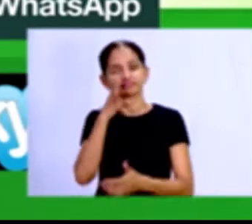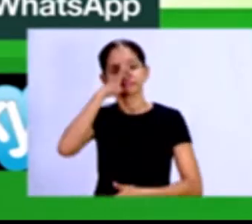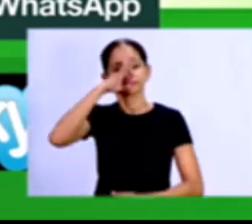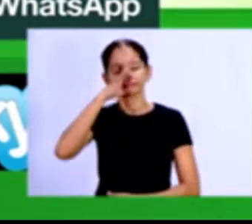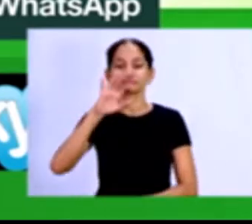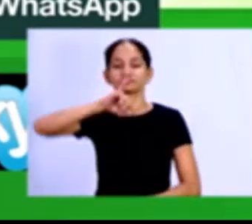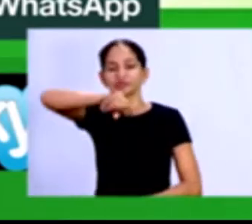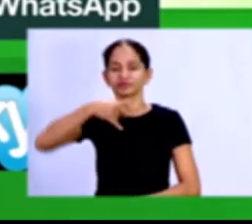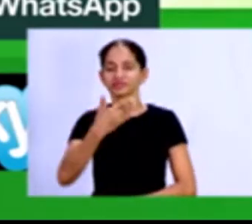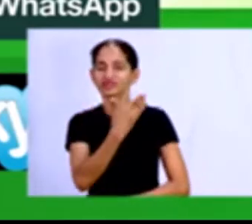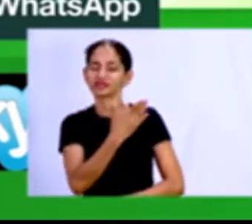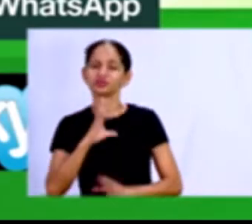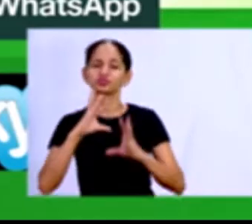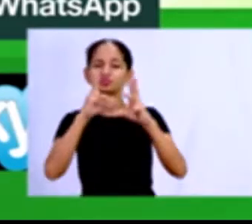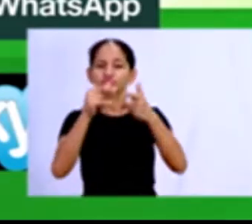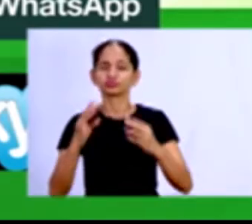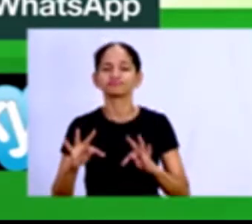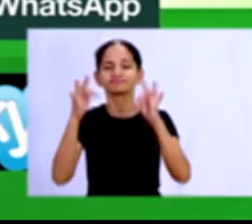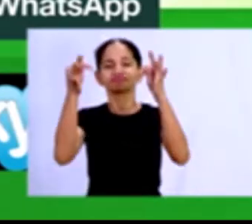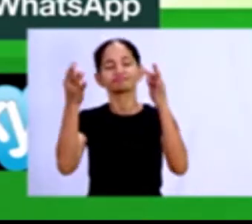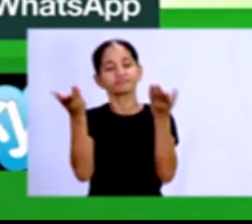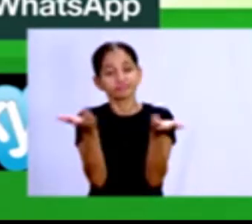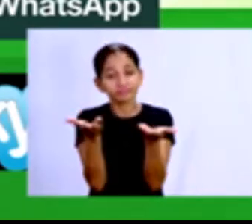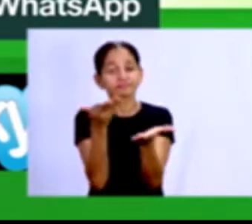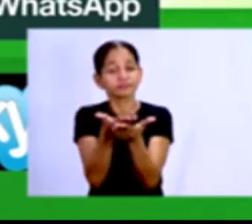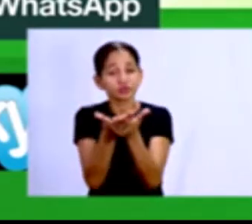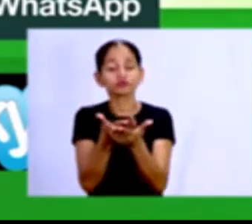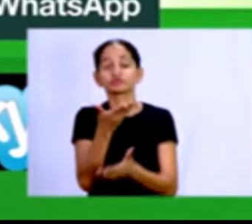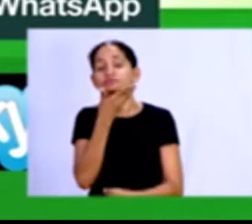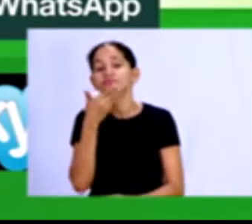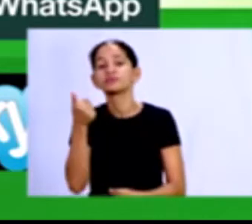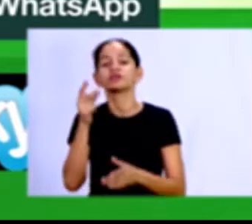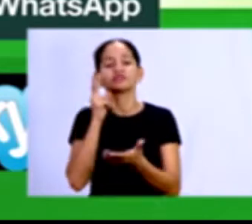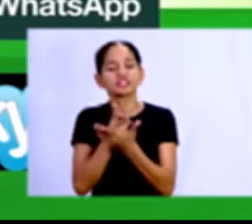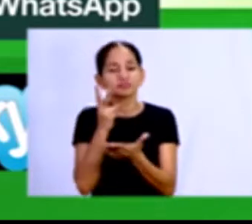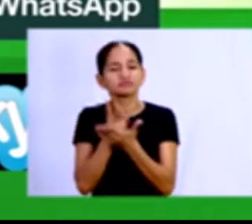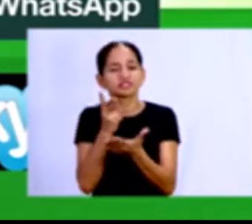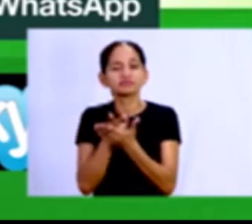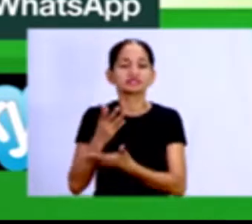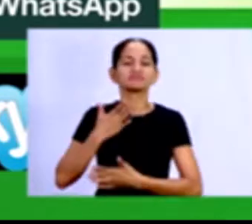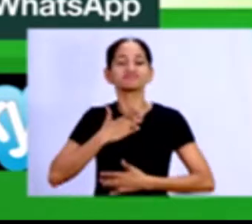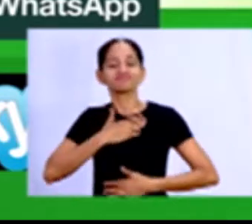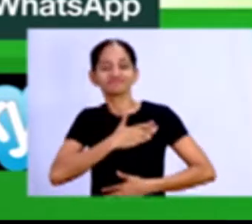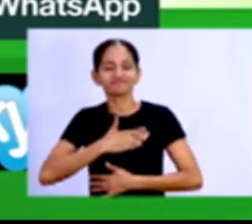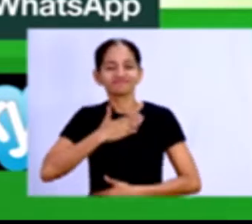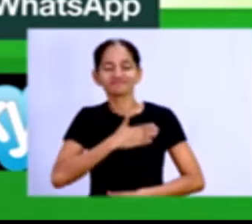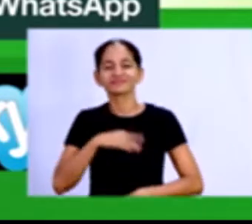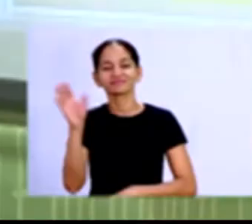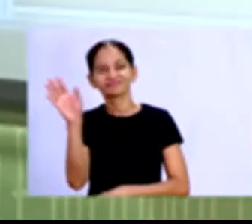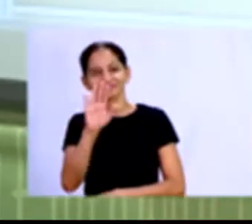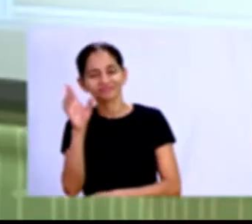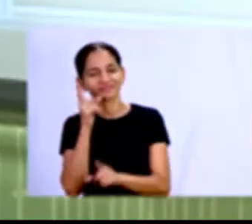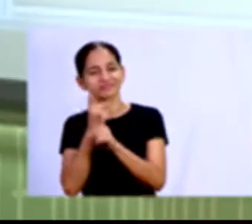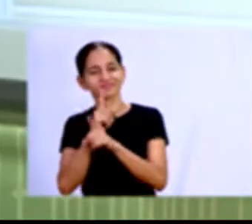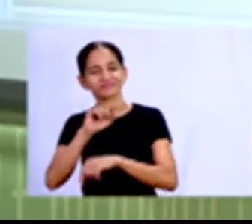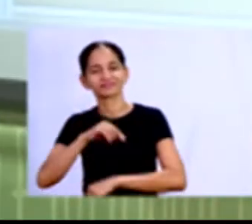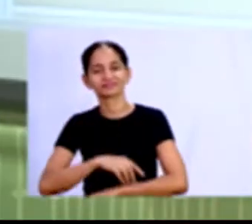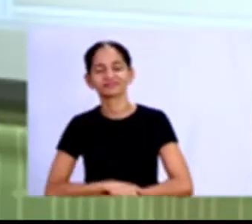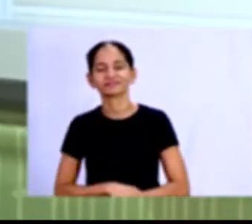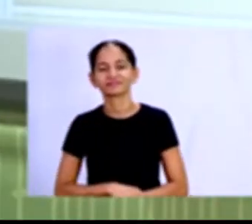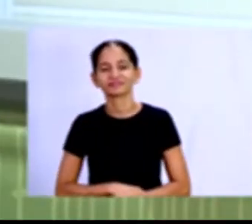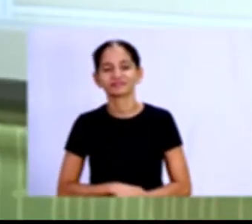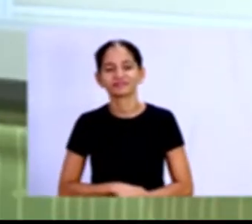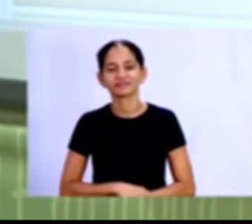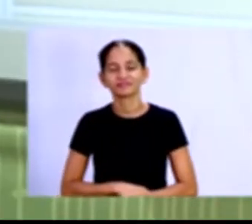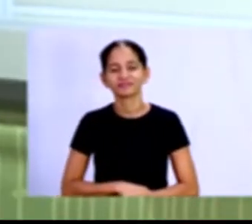deve aproveitar da tecnologia e fazer com que os estudos fiquem sempre muito mais agradáveis. Tchau e até a próxima. A Ariadne